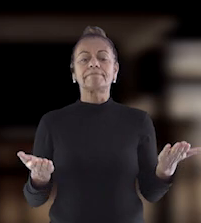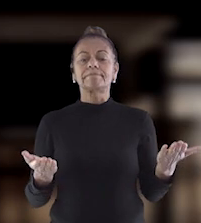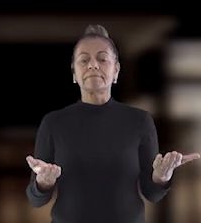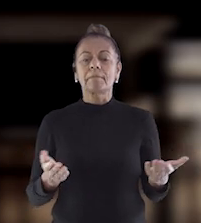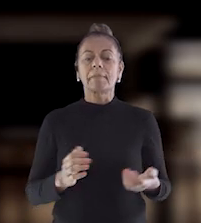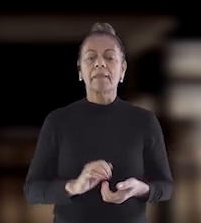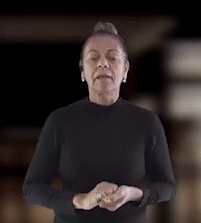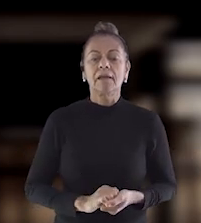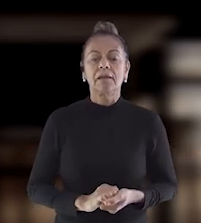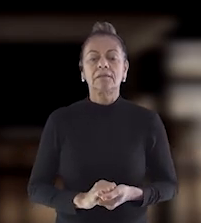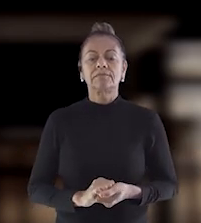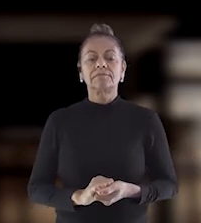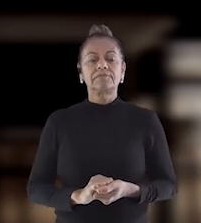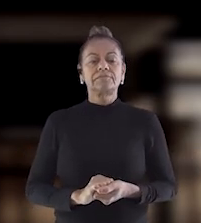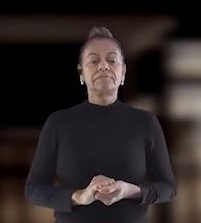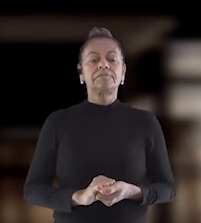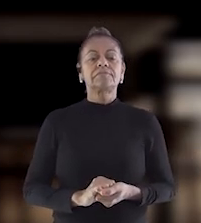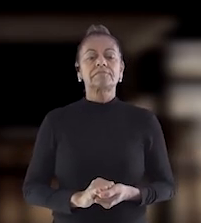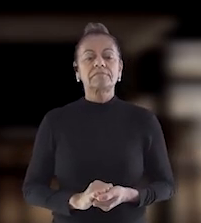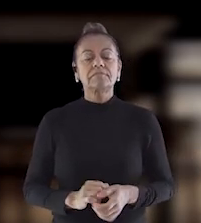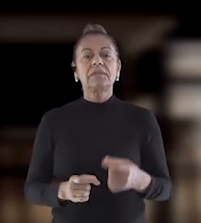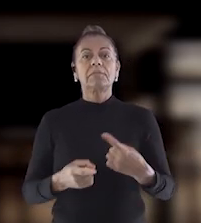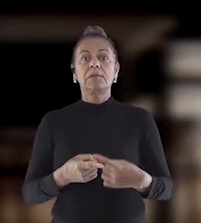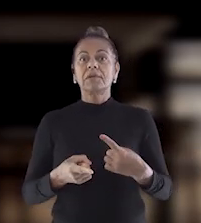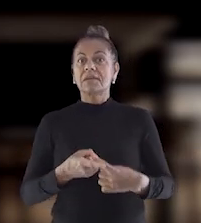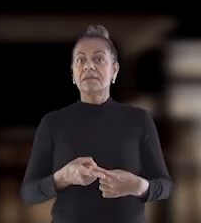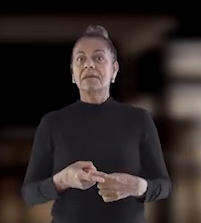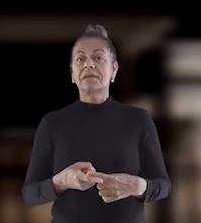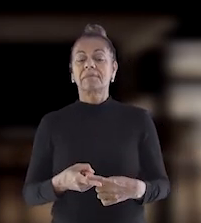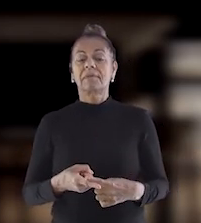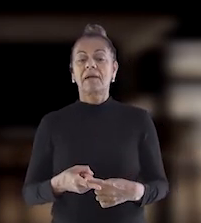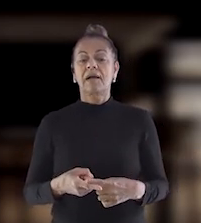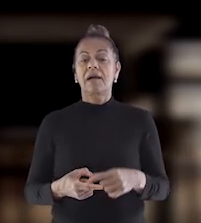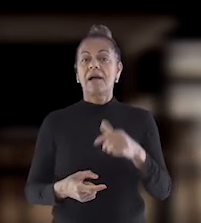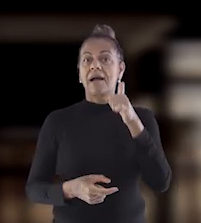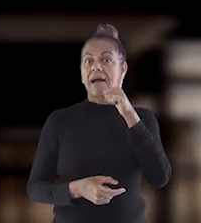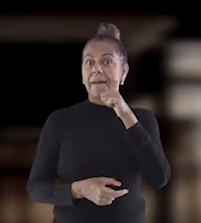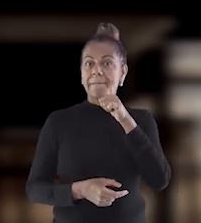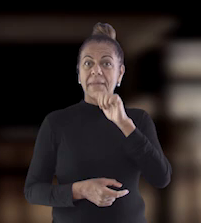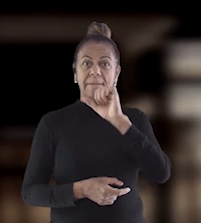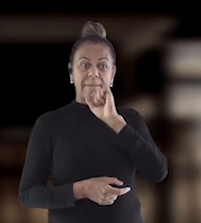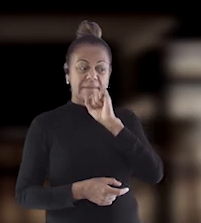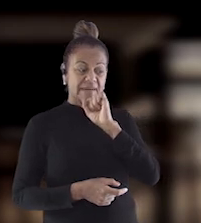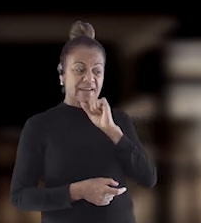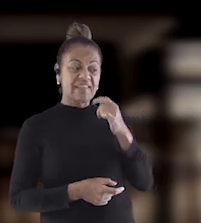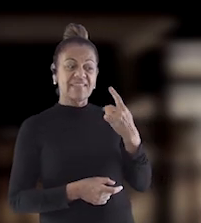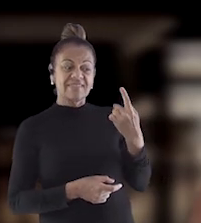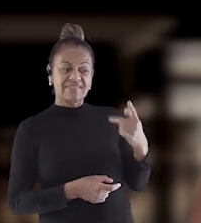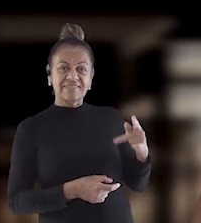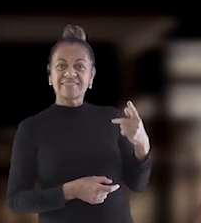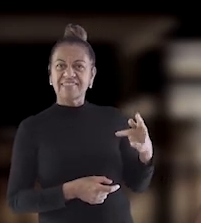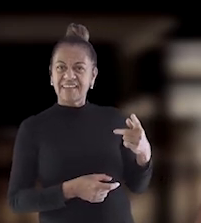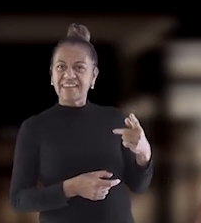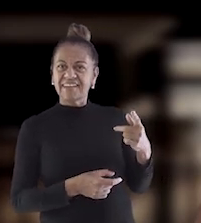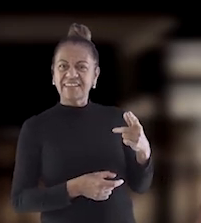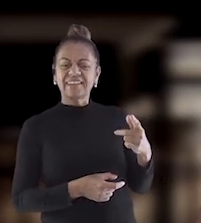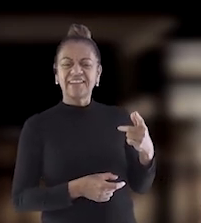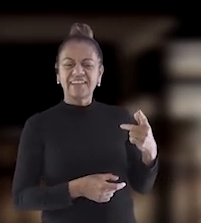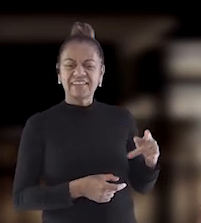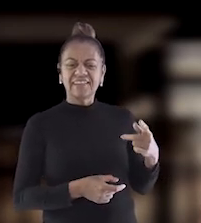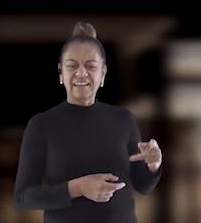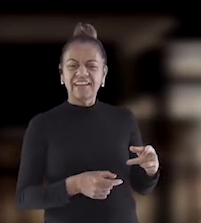pior do que a gente. E na época que minha mãe era viúva, que tinha 3 filhos, a mãe dele